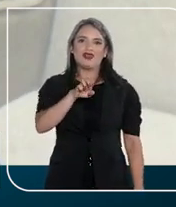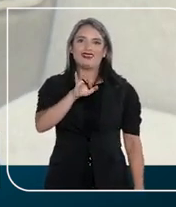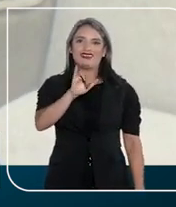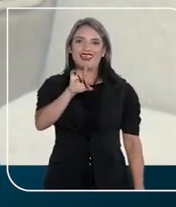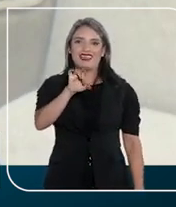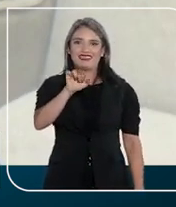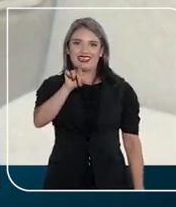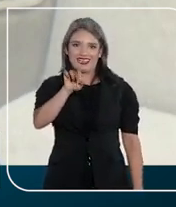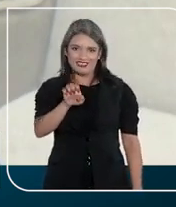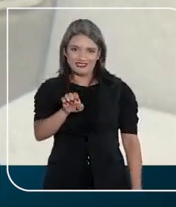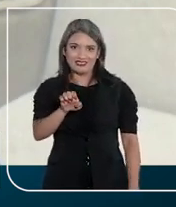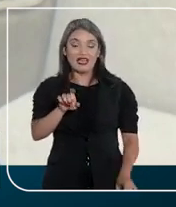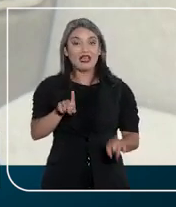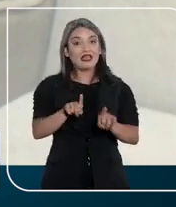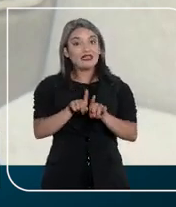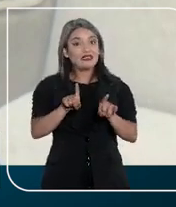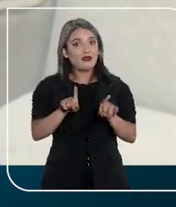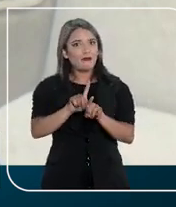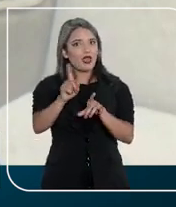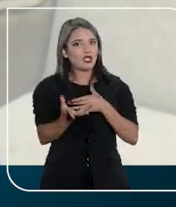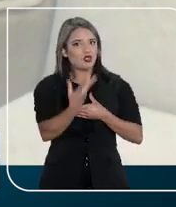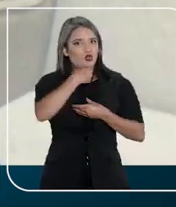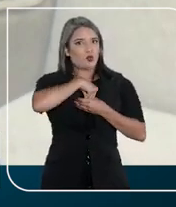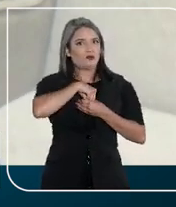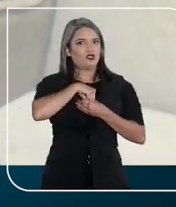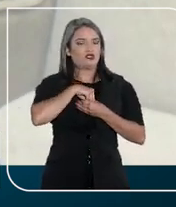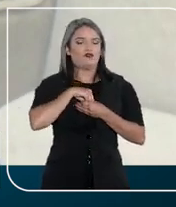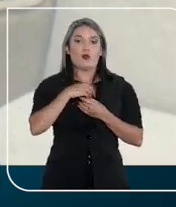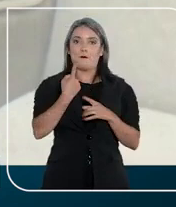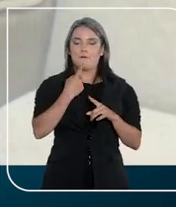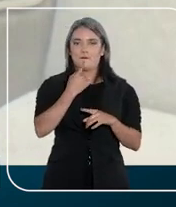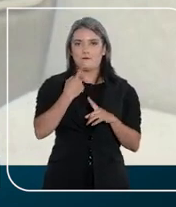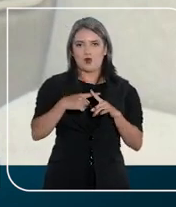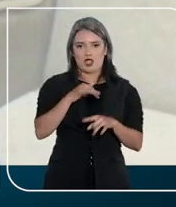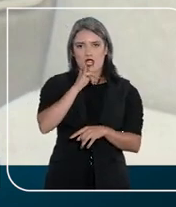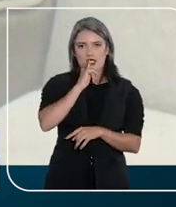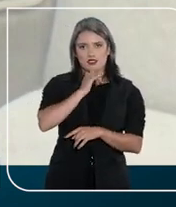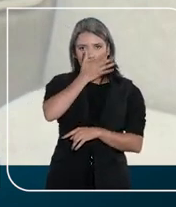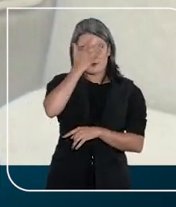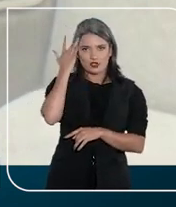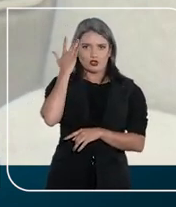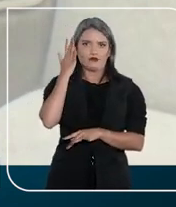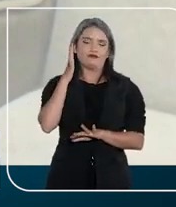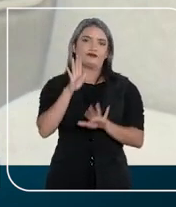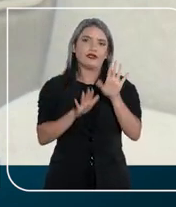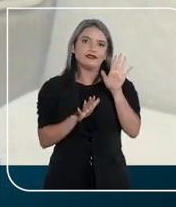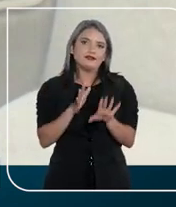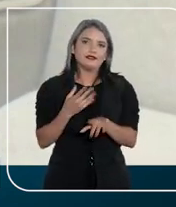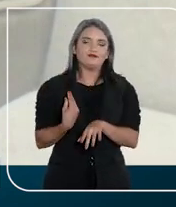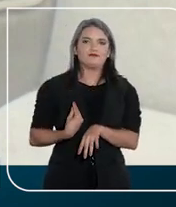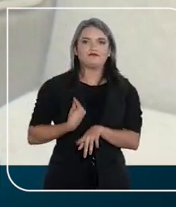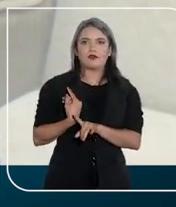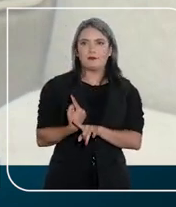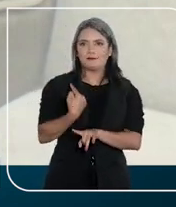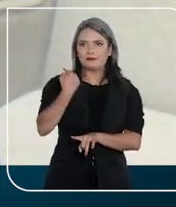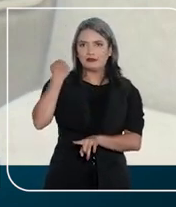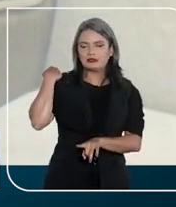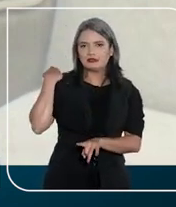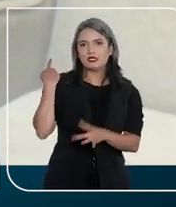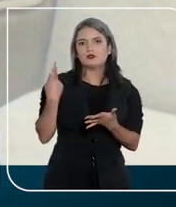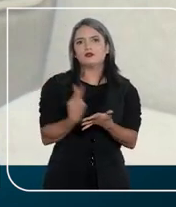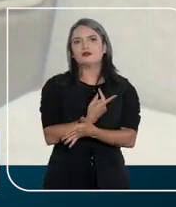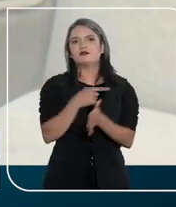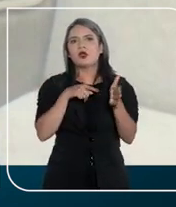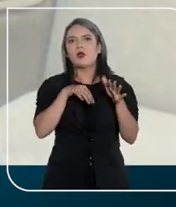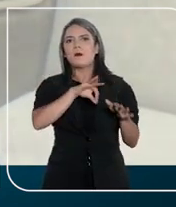Porque, assim, o fato de uma pessoa ter, por exemplo, em algum momento da vida, respondido a um